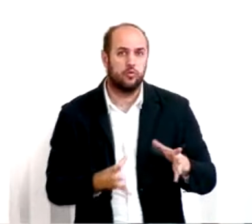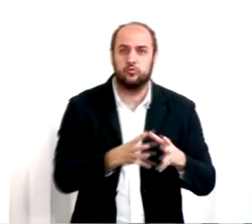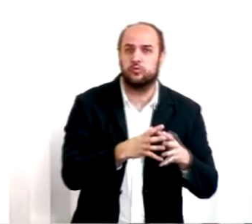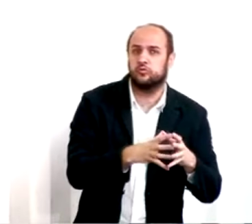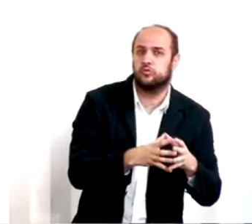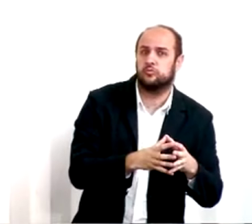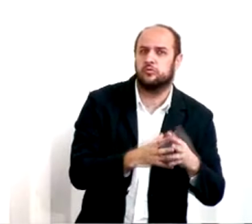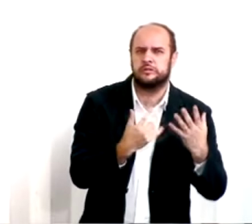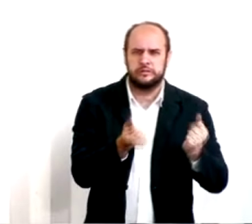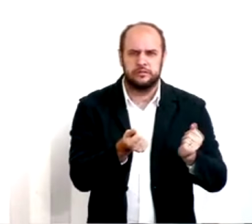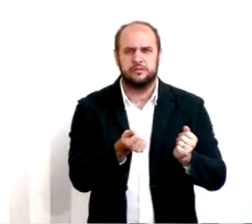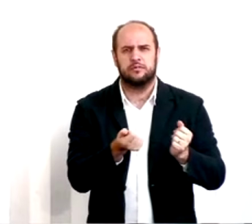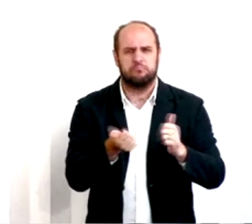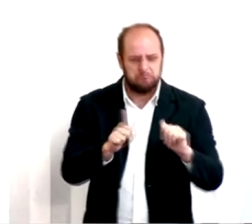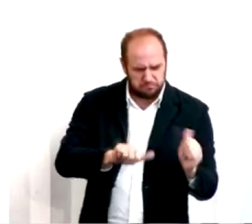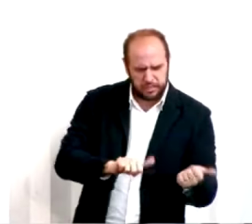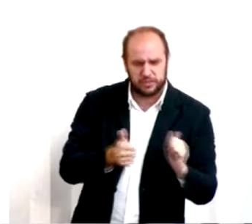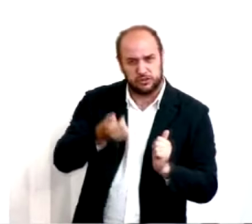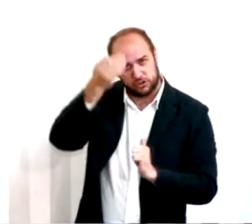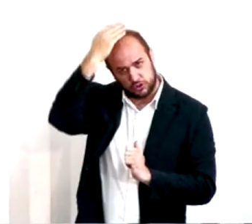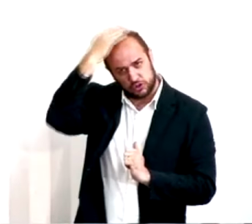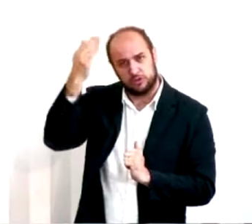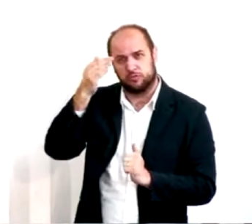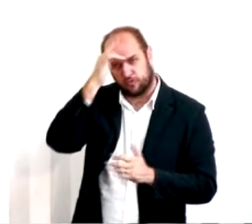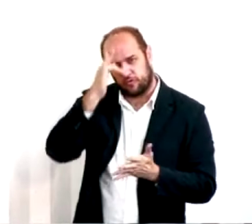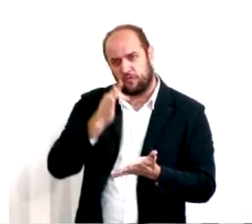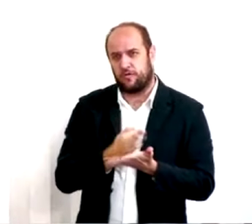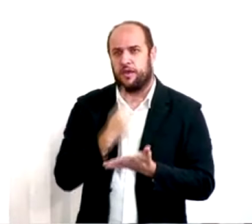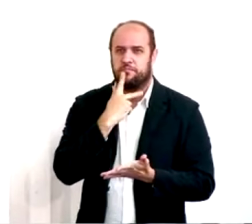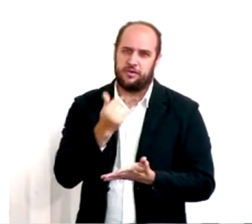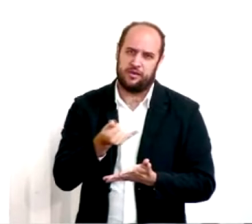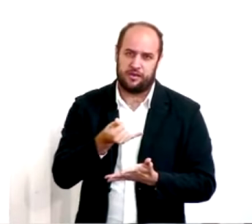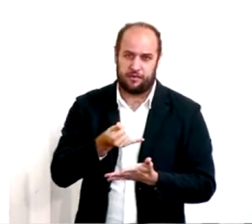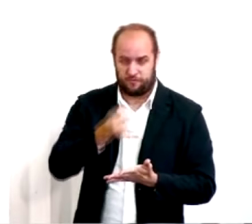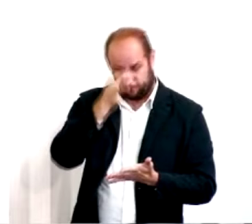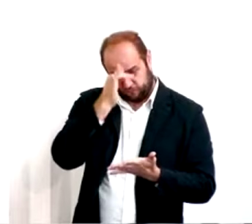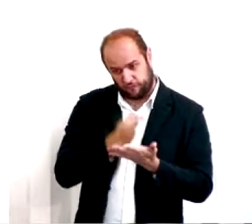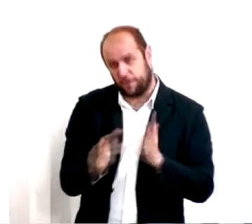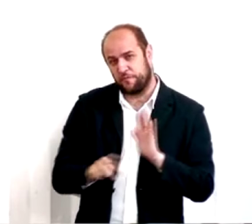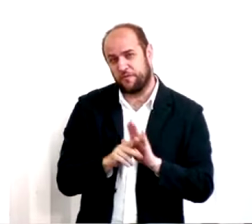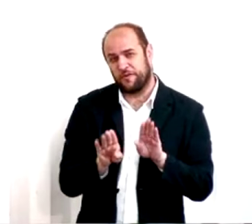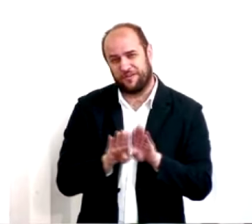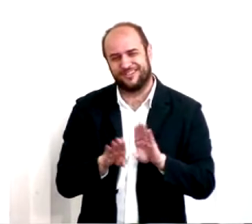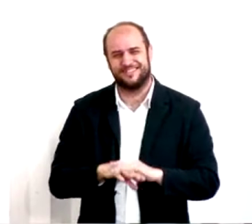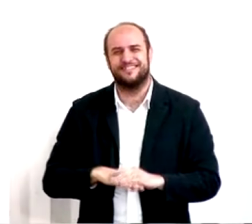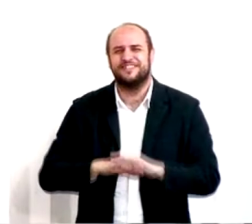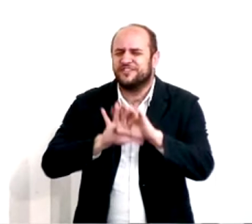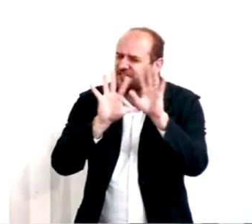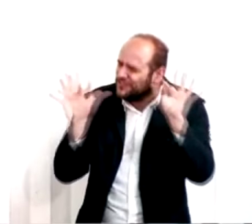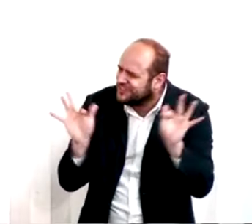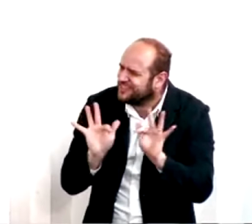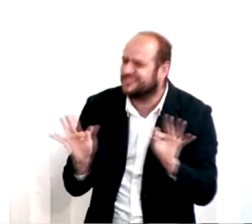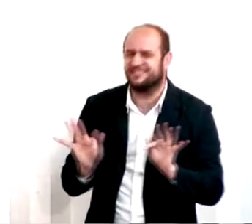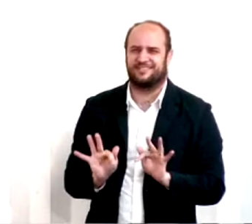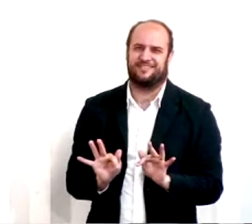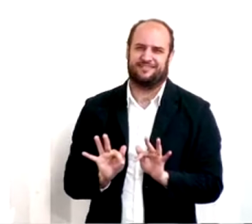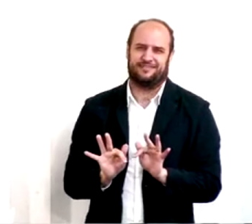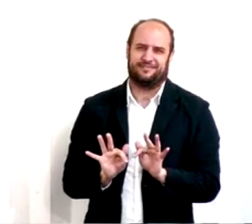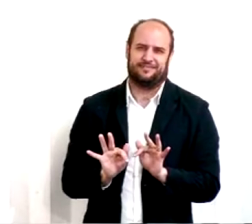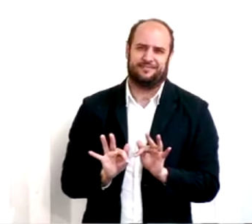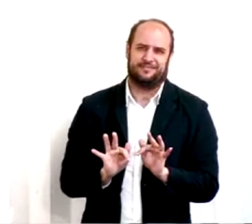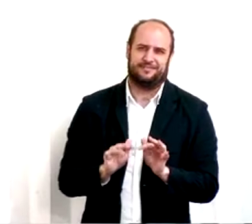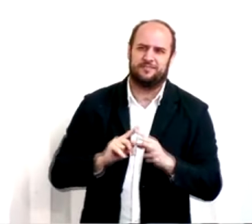recebidos por batismo na fé dos pais ou na deles mesmo nossos alegamos muito nisso mas é muito